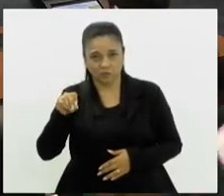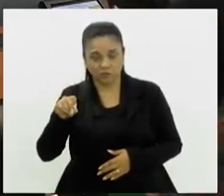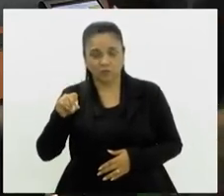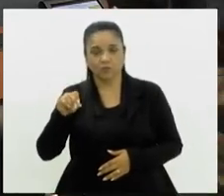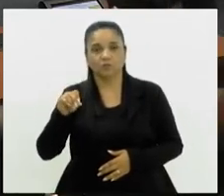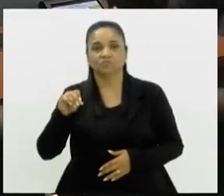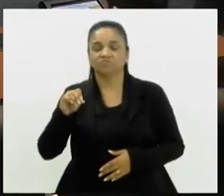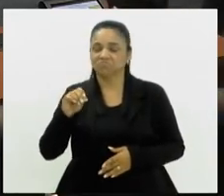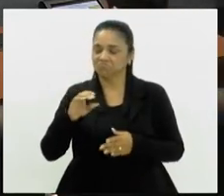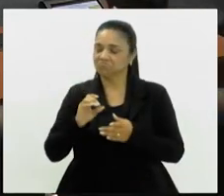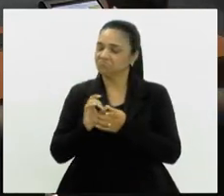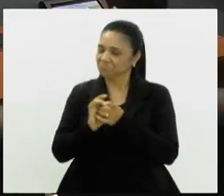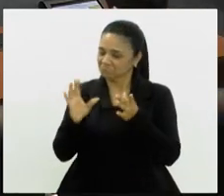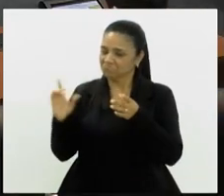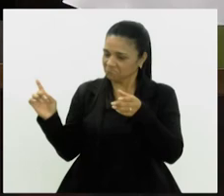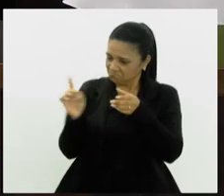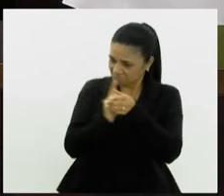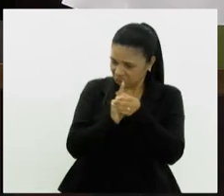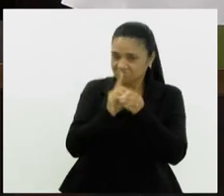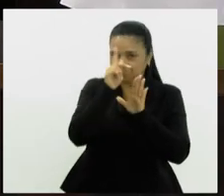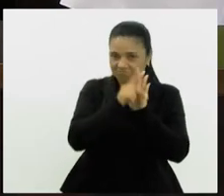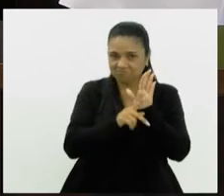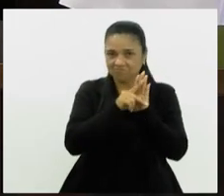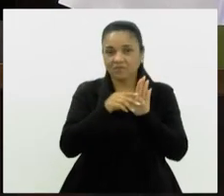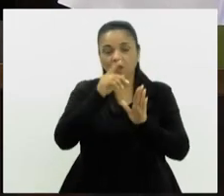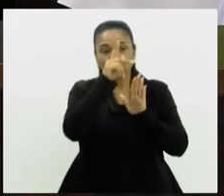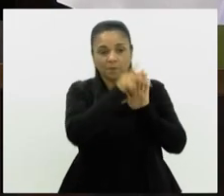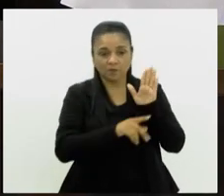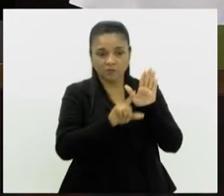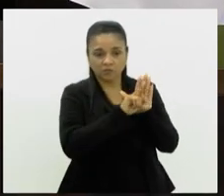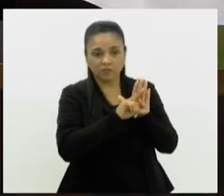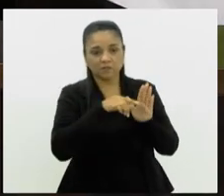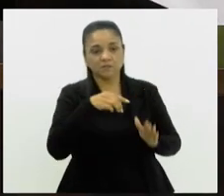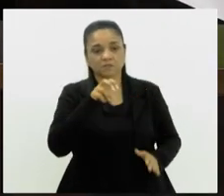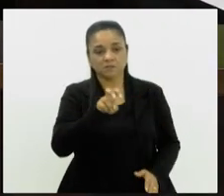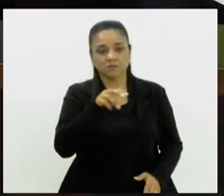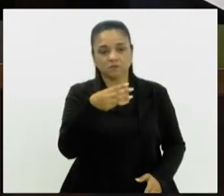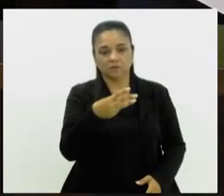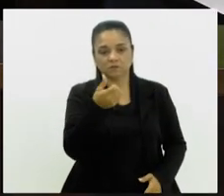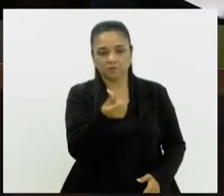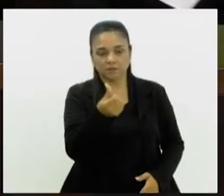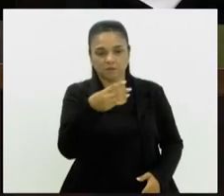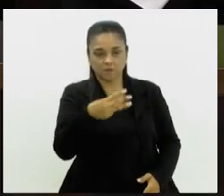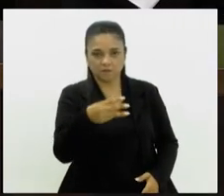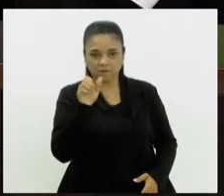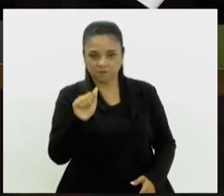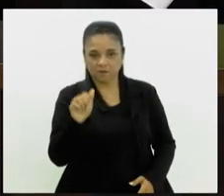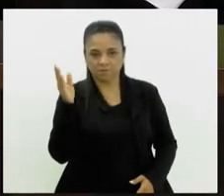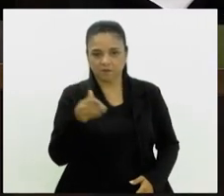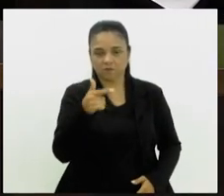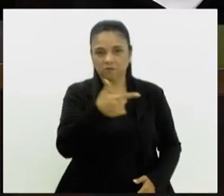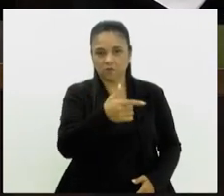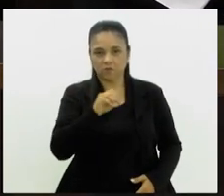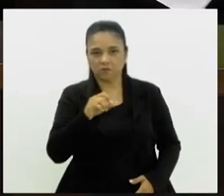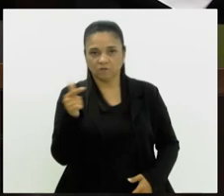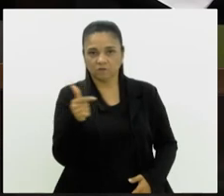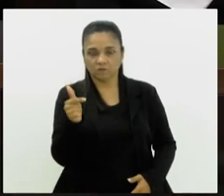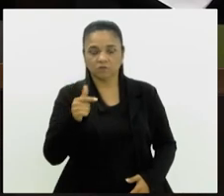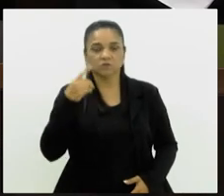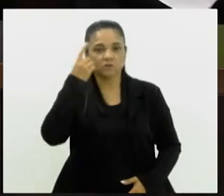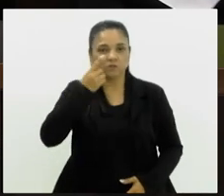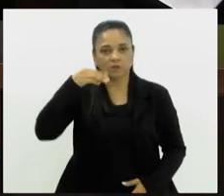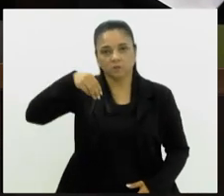Autoria concedida. Projeto de lei 5363-A de 2022, de autoria do deputado Carlos